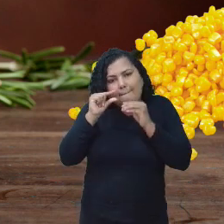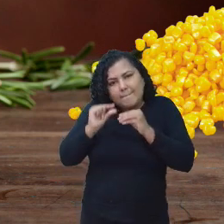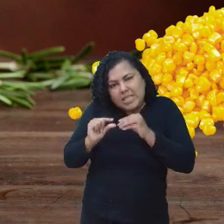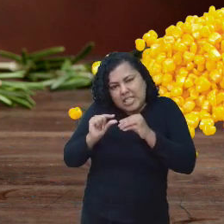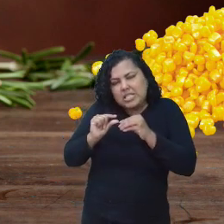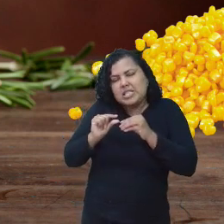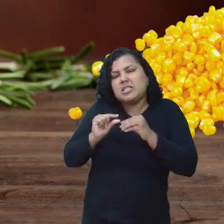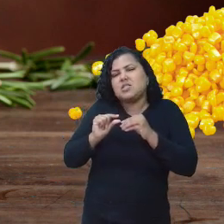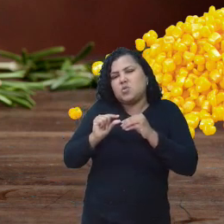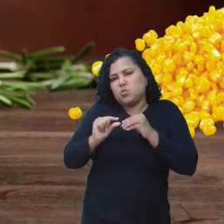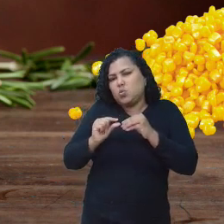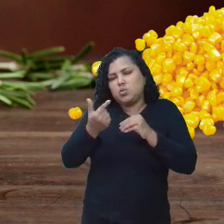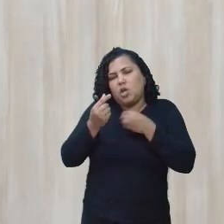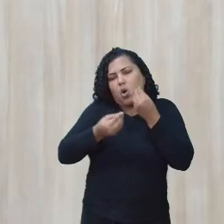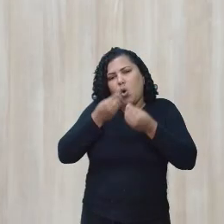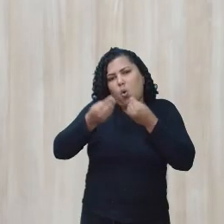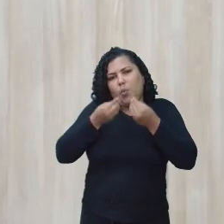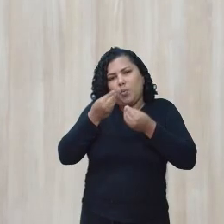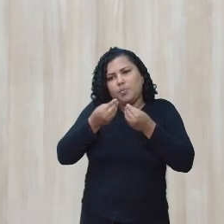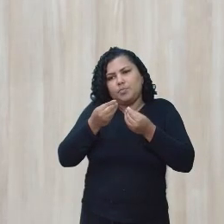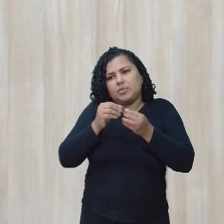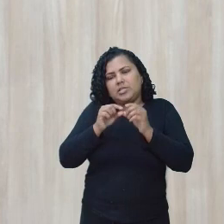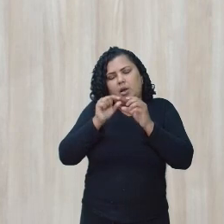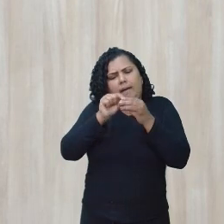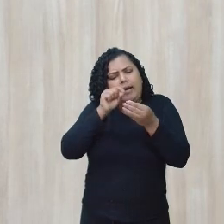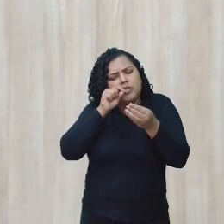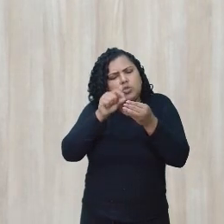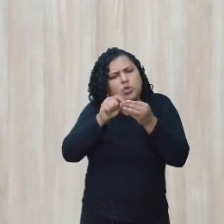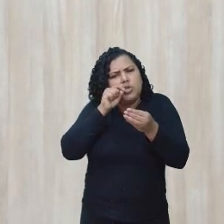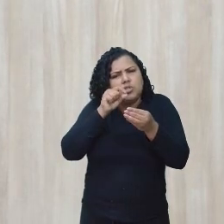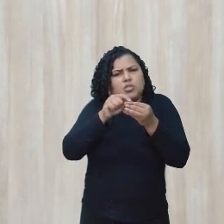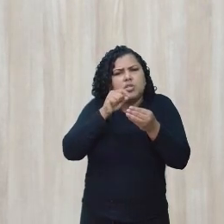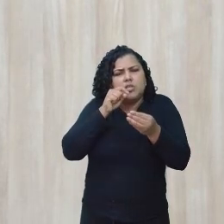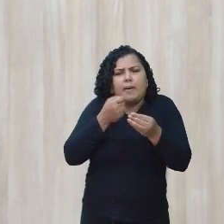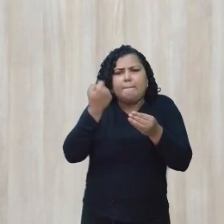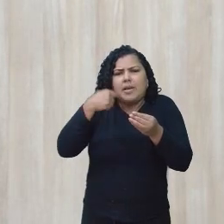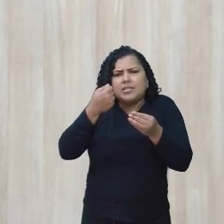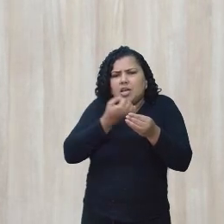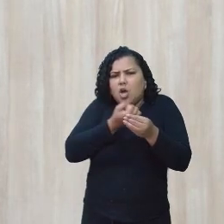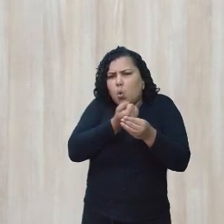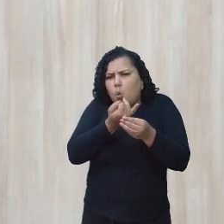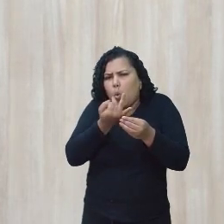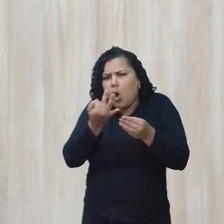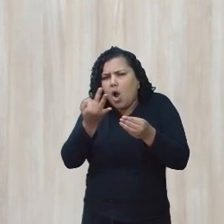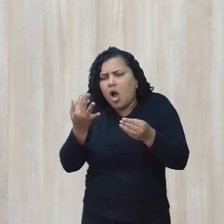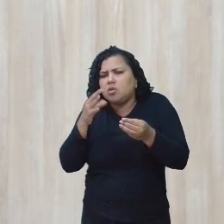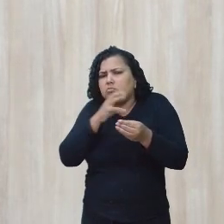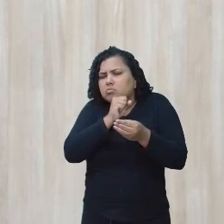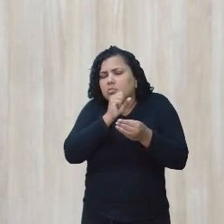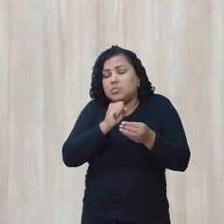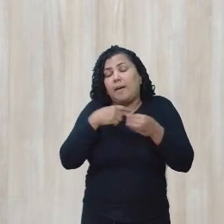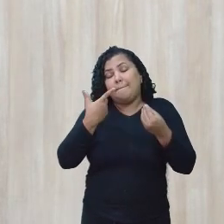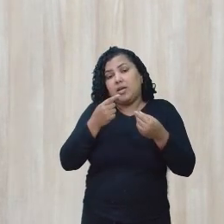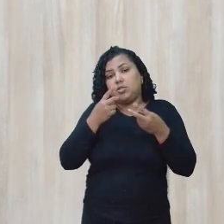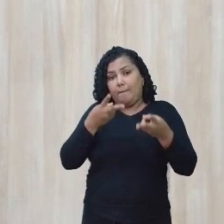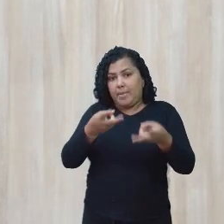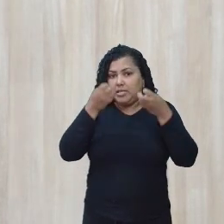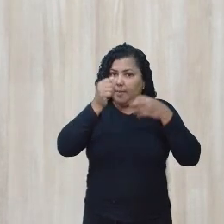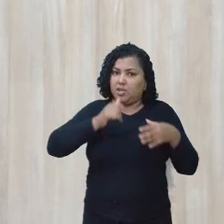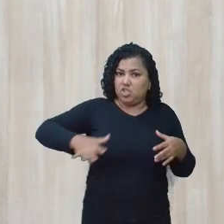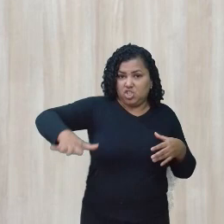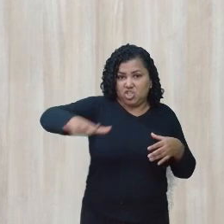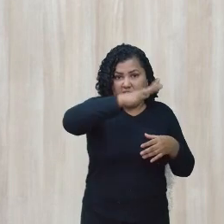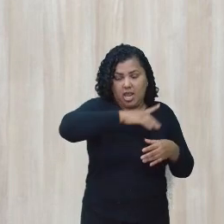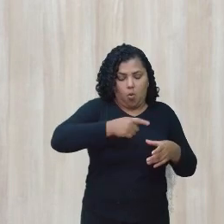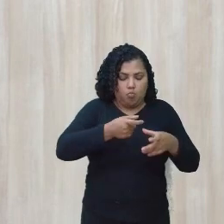é incontável, certo? Ah, professor, eu consigo contar, mas você tem que ter a visão geral da coisa. Qual é a visão geral da coisa? Ele é menor do